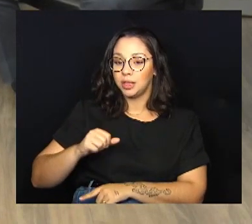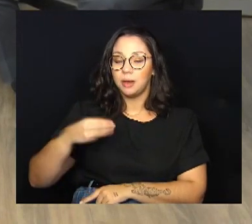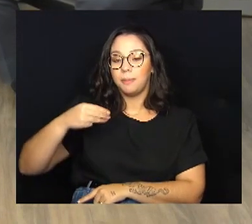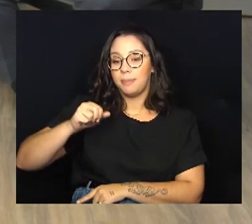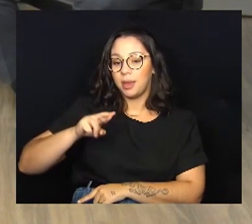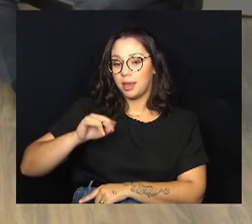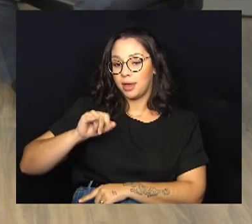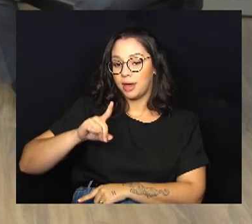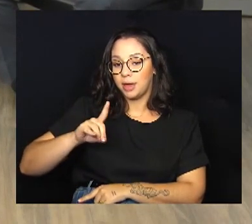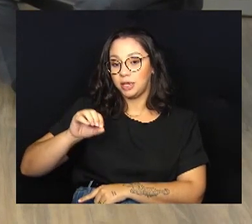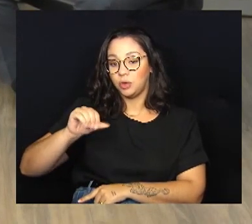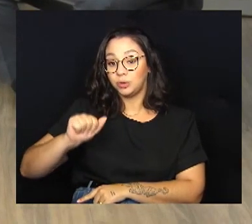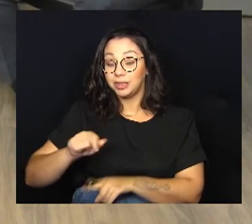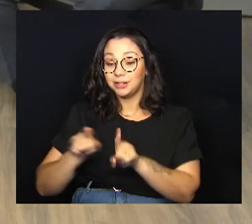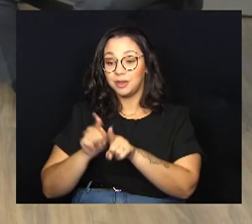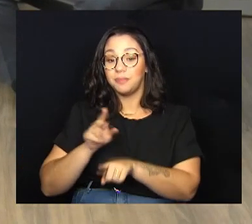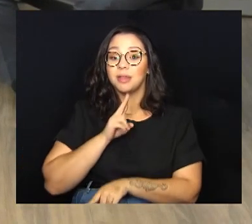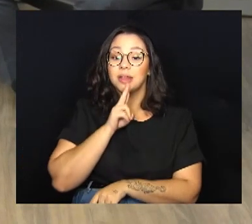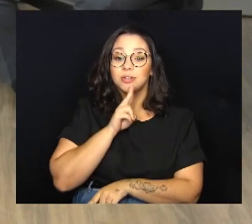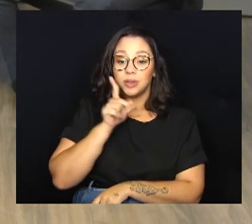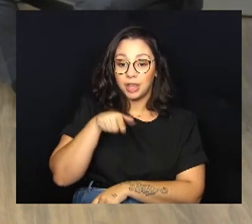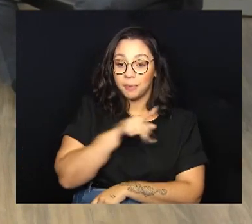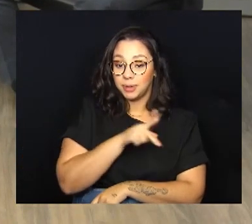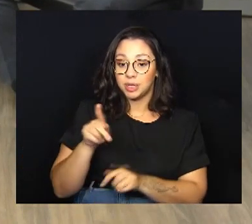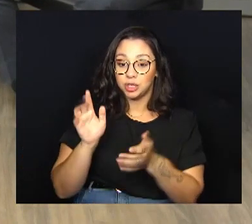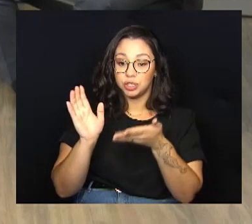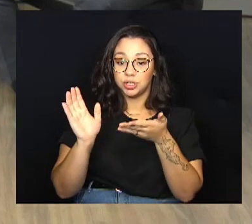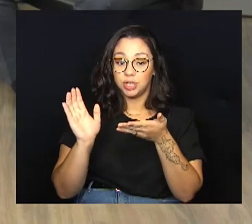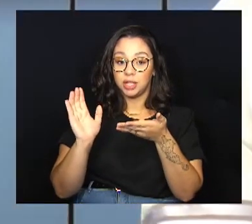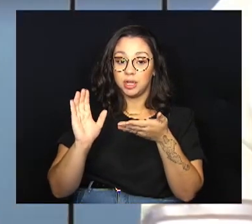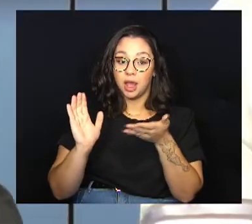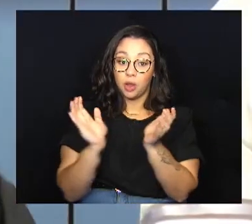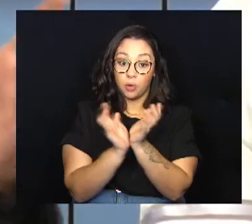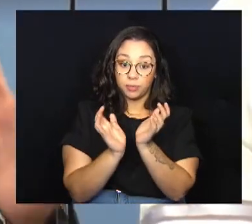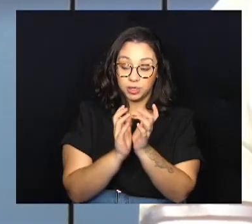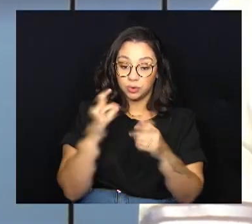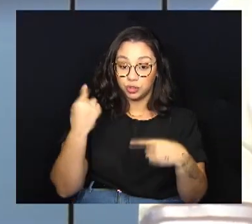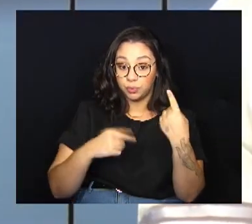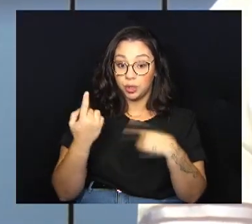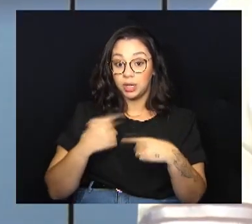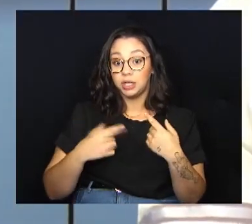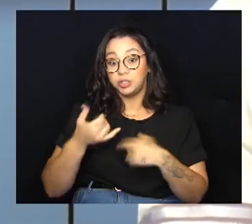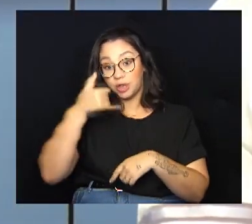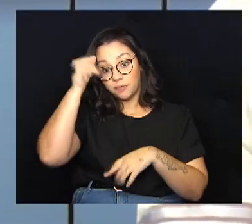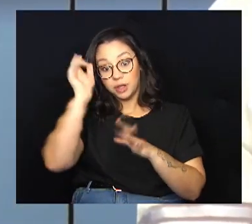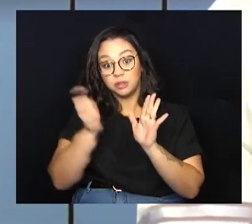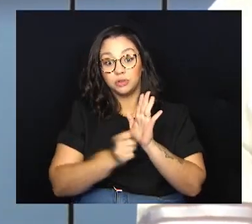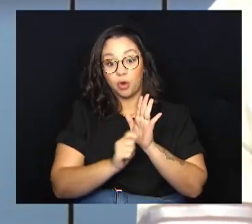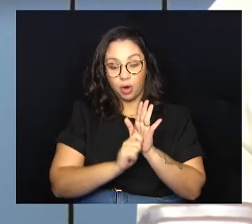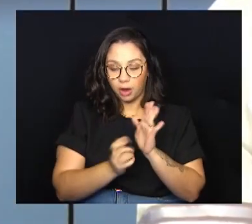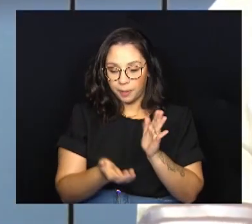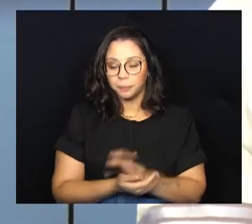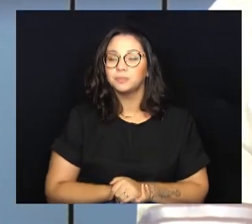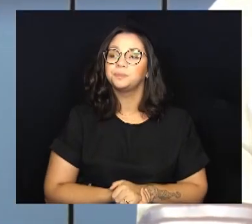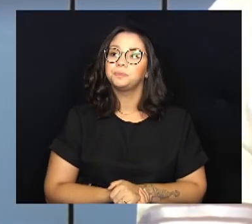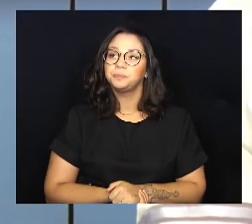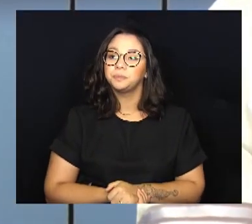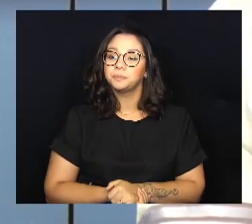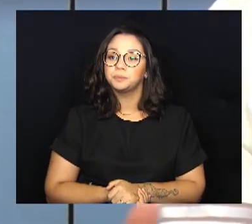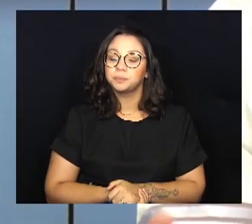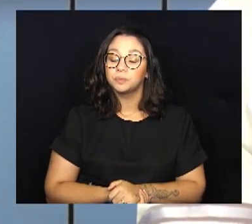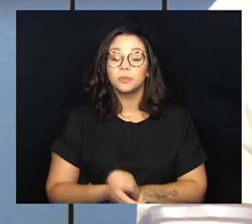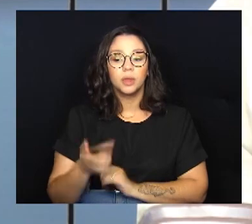também a prevenção como carro-chefe. Acho que a prevenção ela vem também até